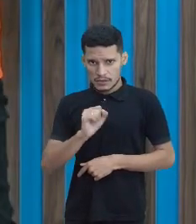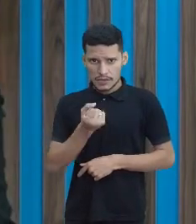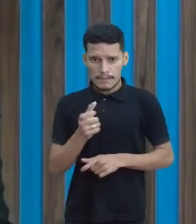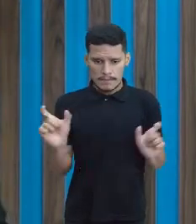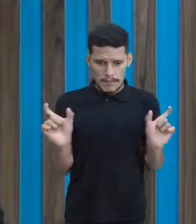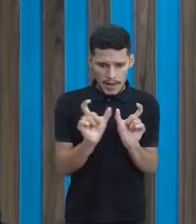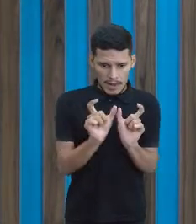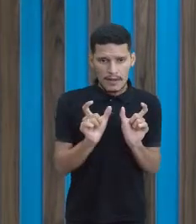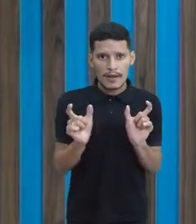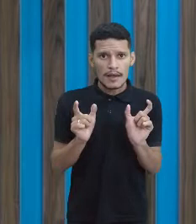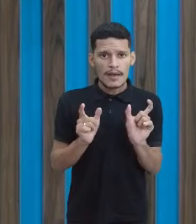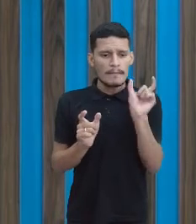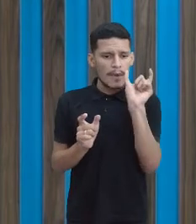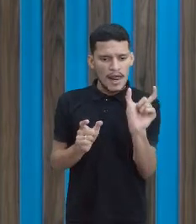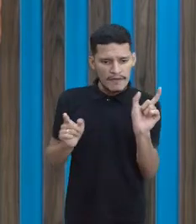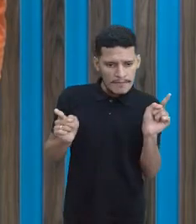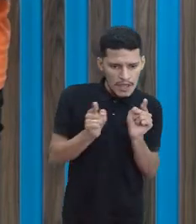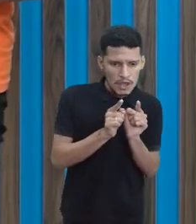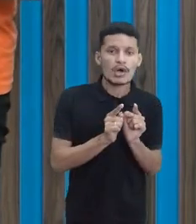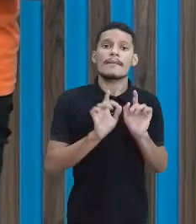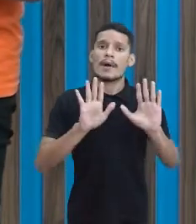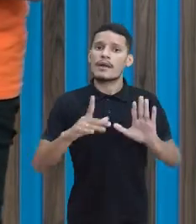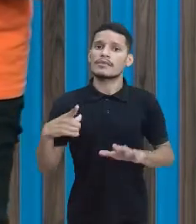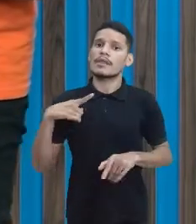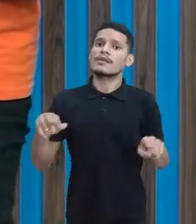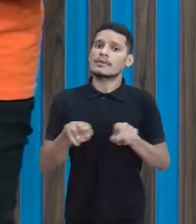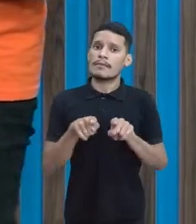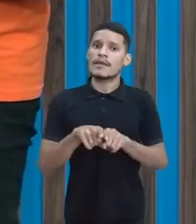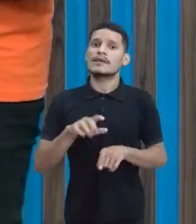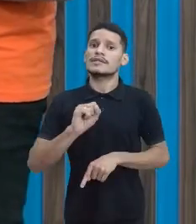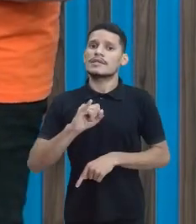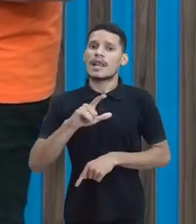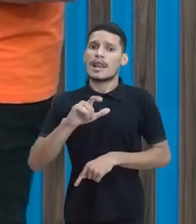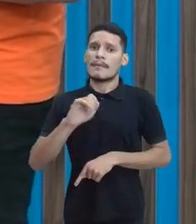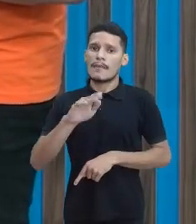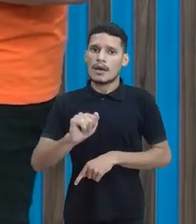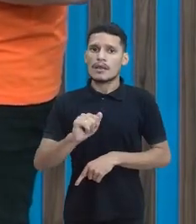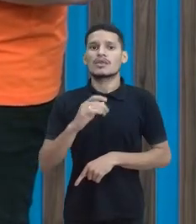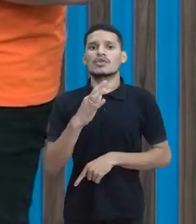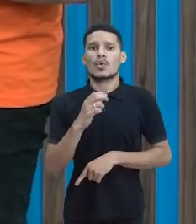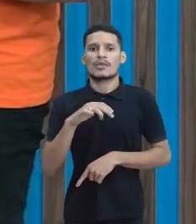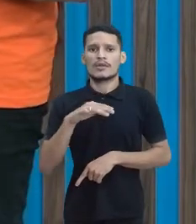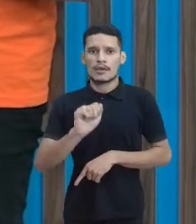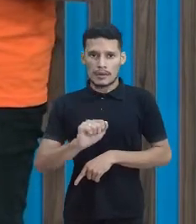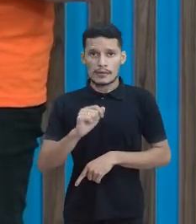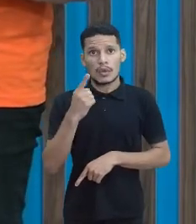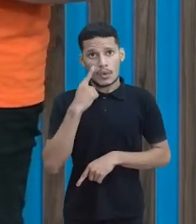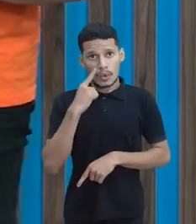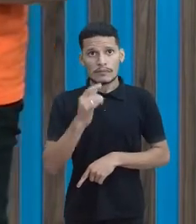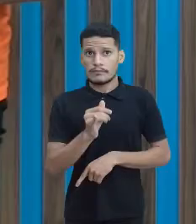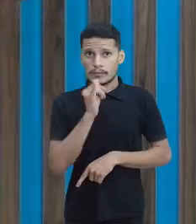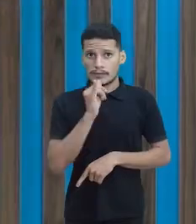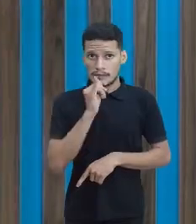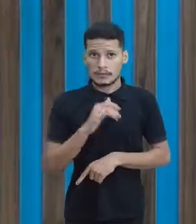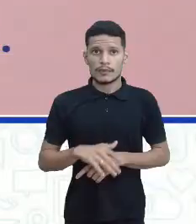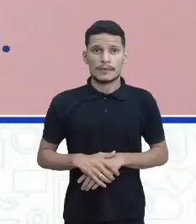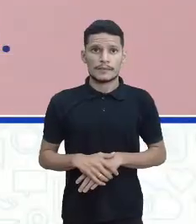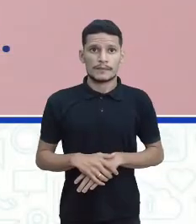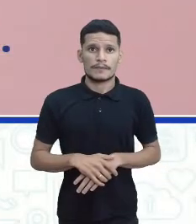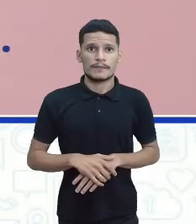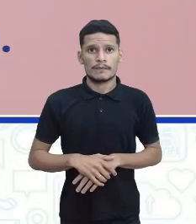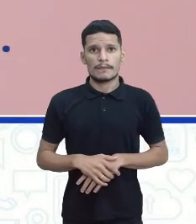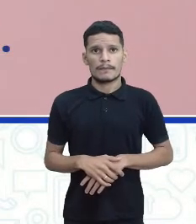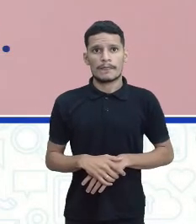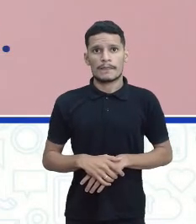mas aí a gente tem também a questão da sílaba tônica, tá certo? Então vamos lá, para exemplos. Ó,